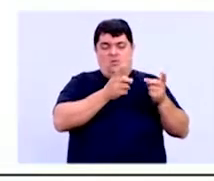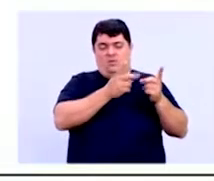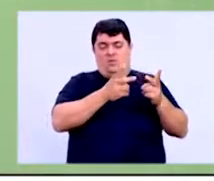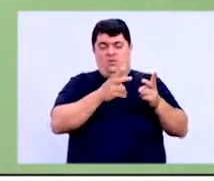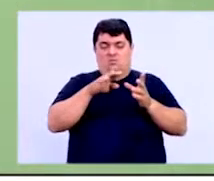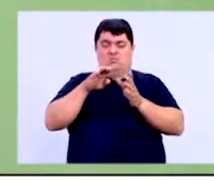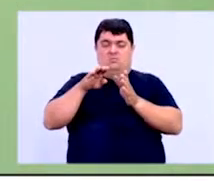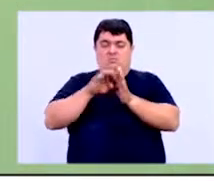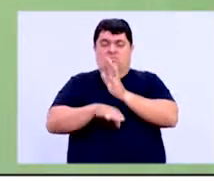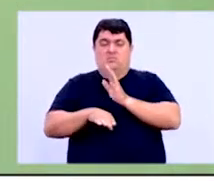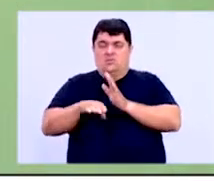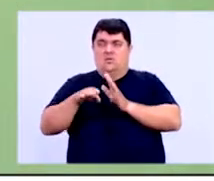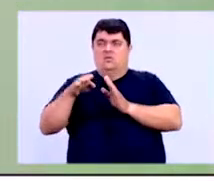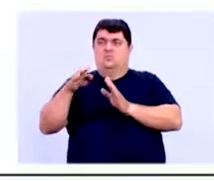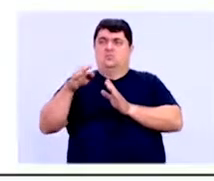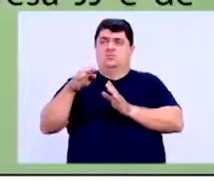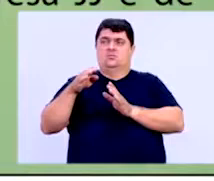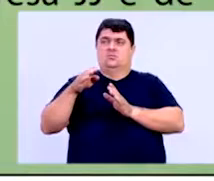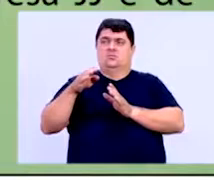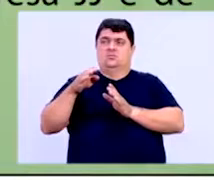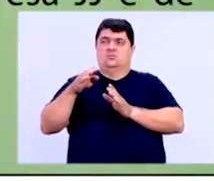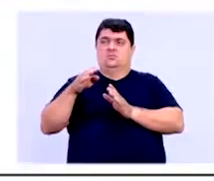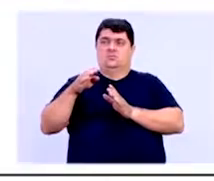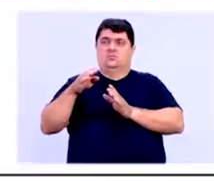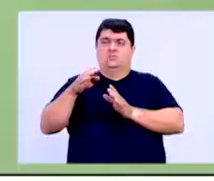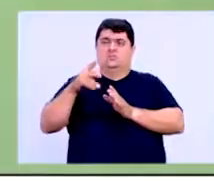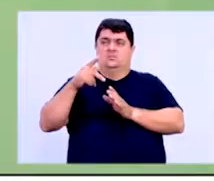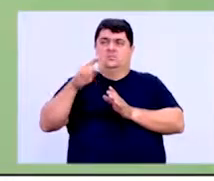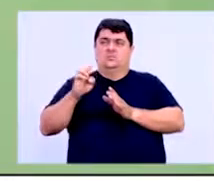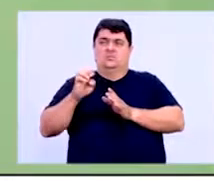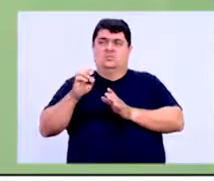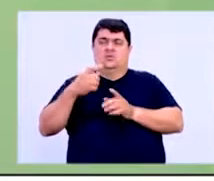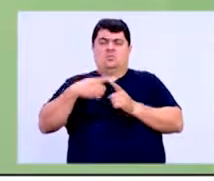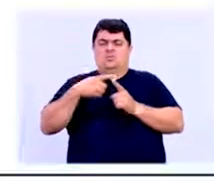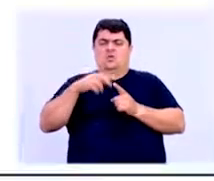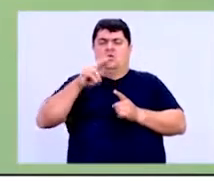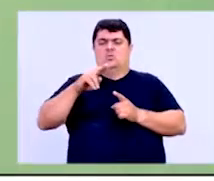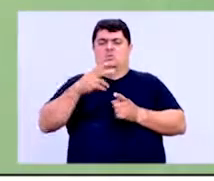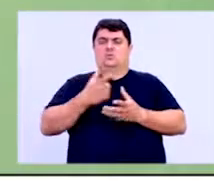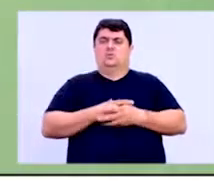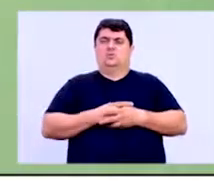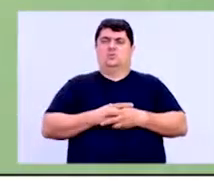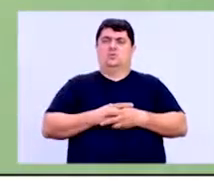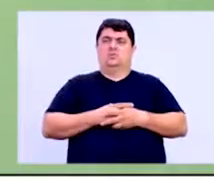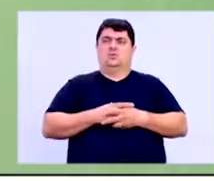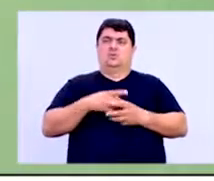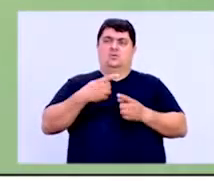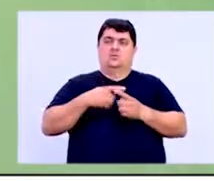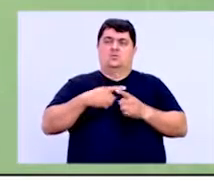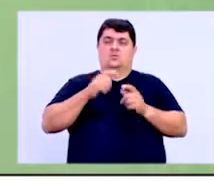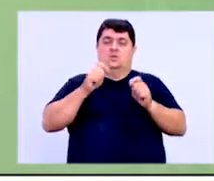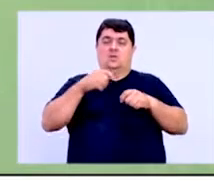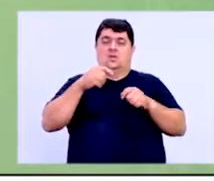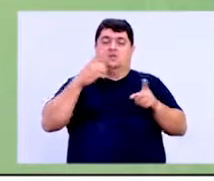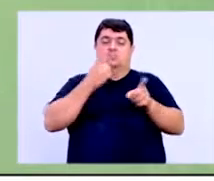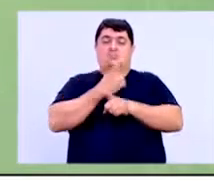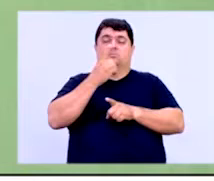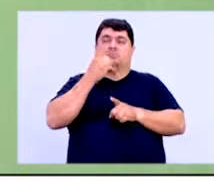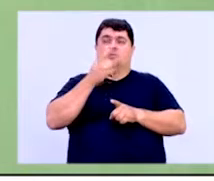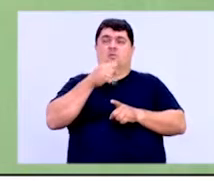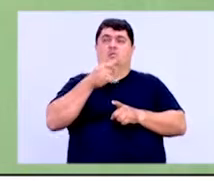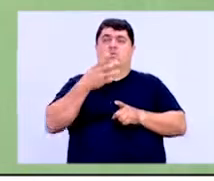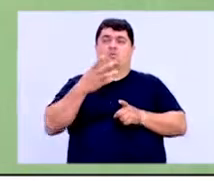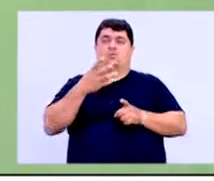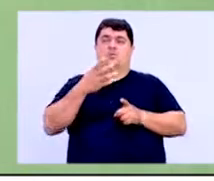isso serve? Não é que não. Para que isso me serve? Isso me serve para isso aqui, ó. Qual era a margem de